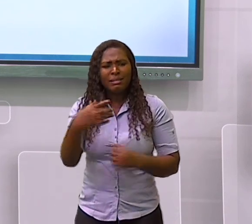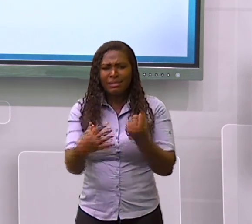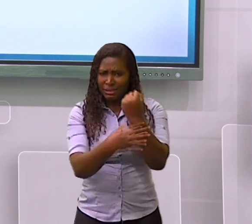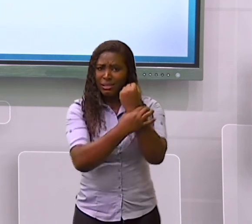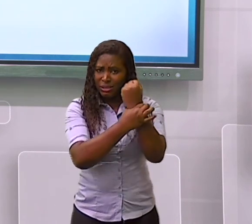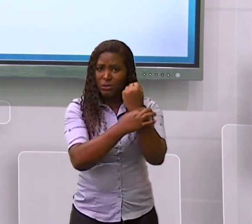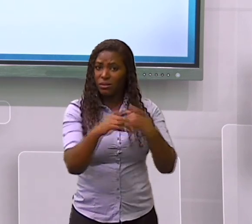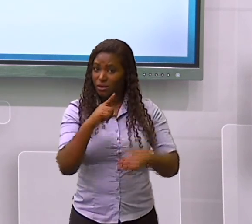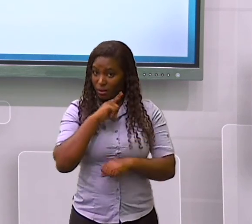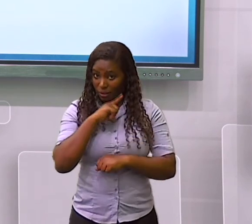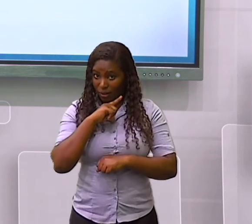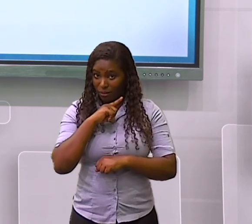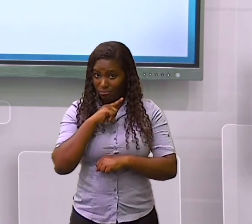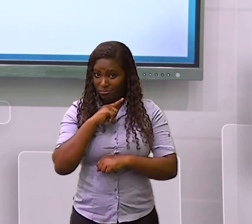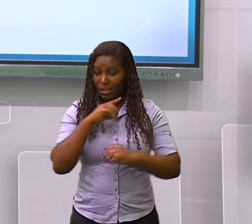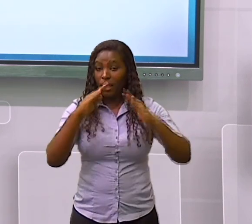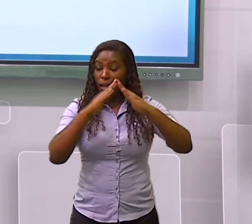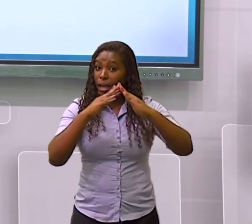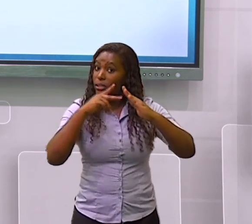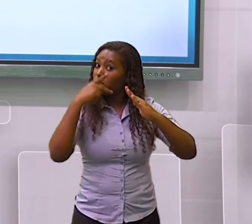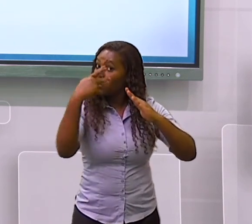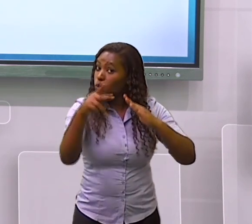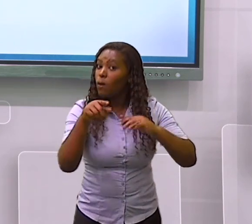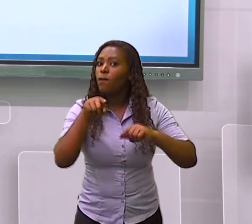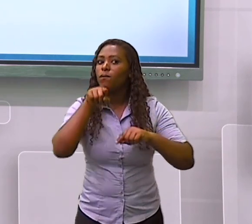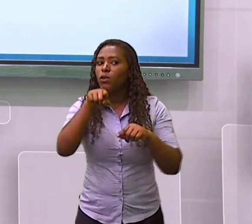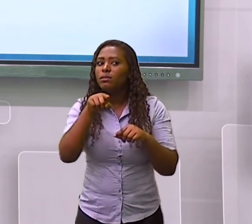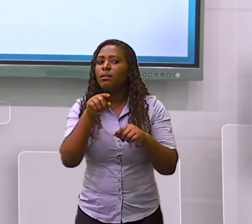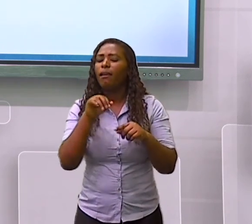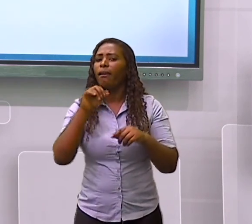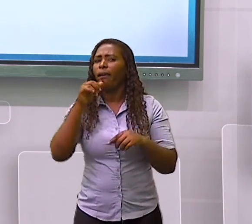essas precauções que eu disse, em segurança?